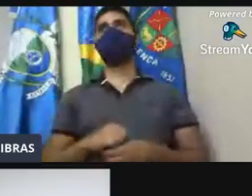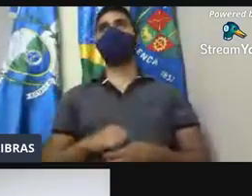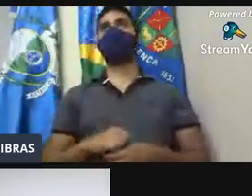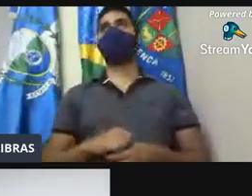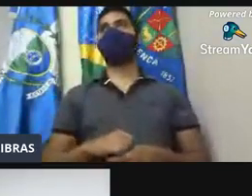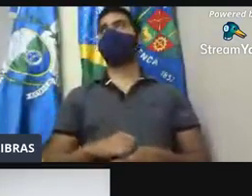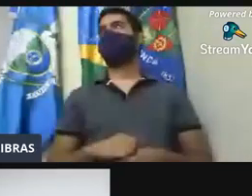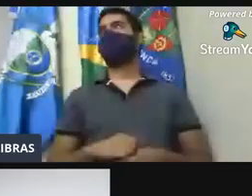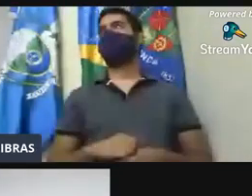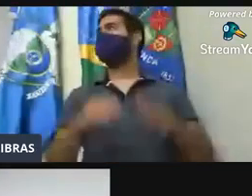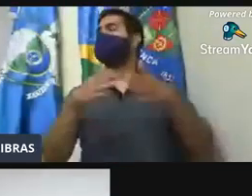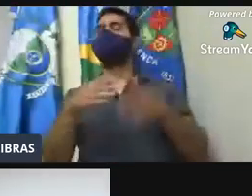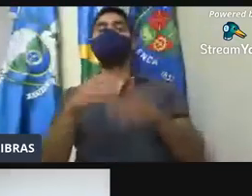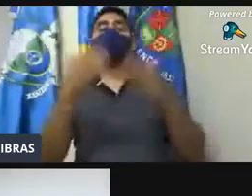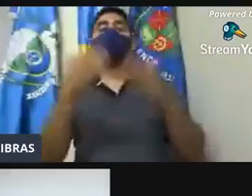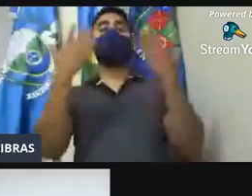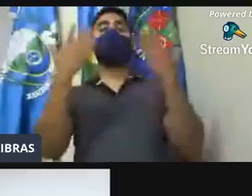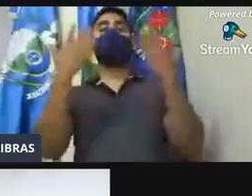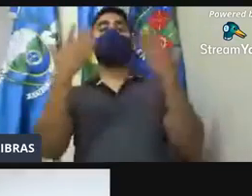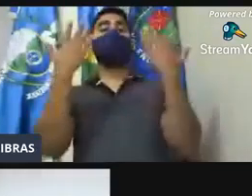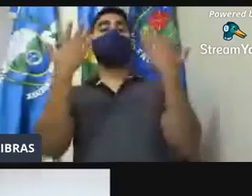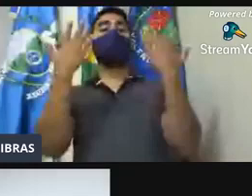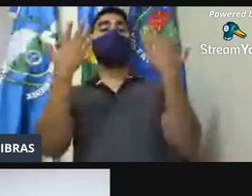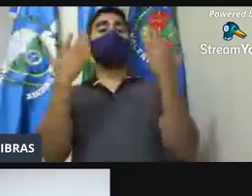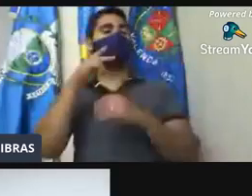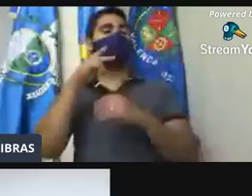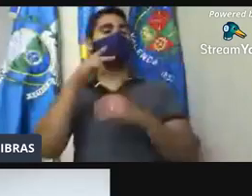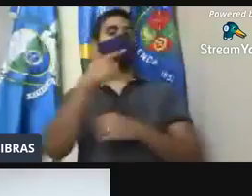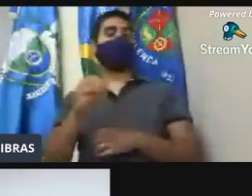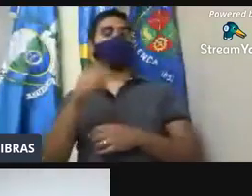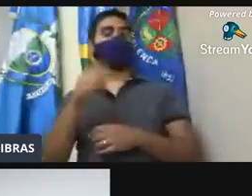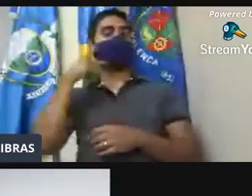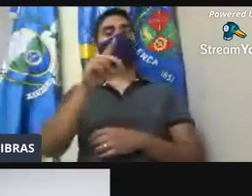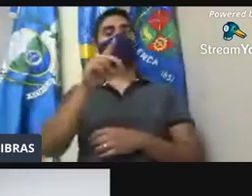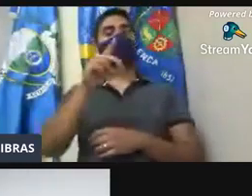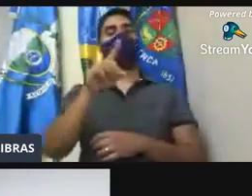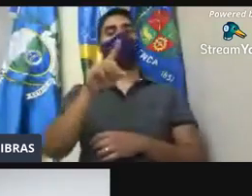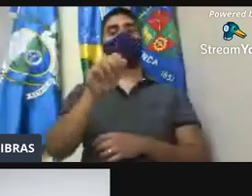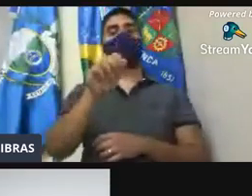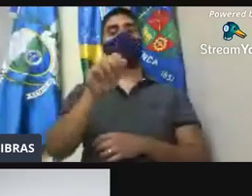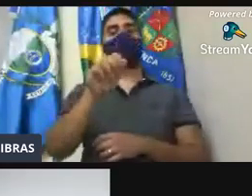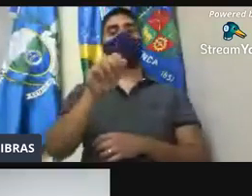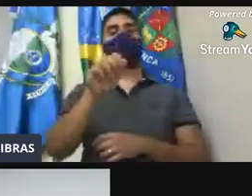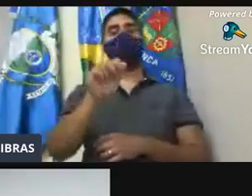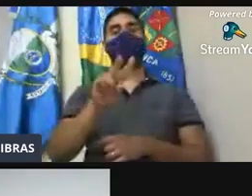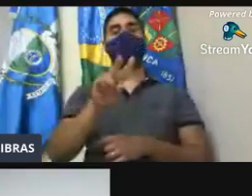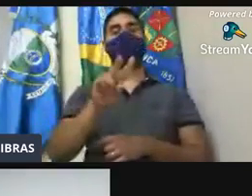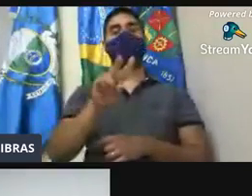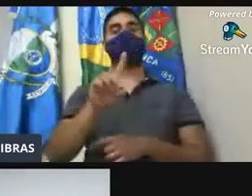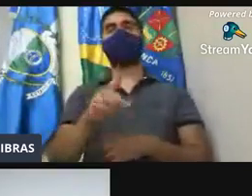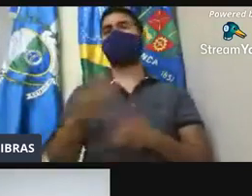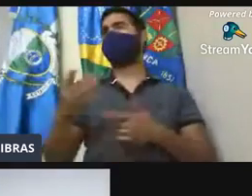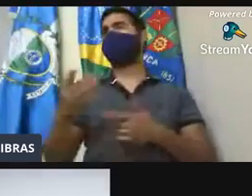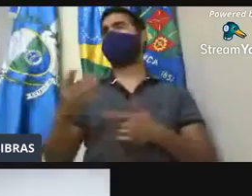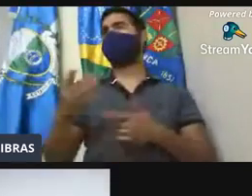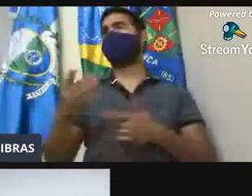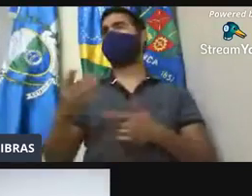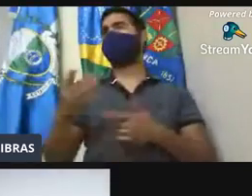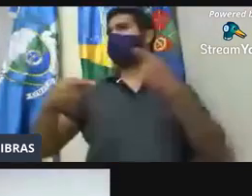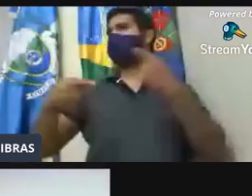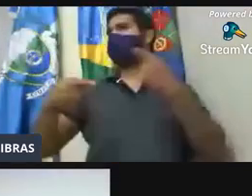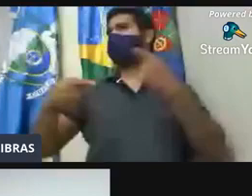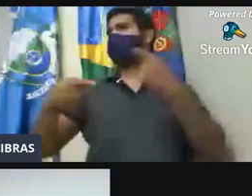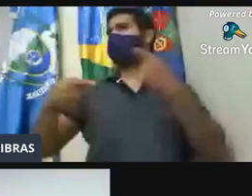Requerimento de moção de aplauso 220 do vereador David Barbosa Nogueira se encontra em discussão. Não tendo quem queira discutir,